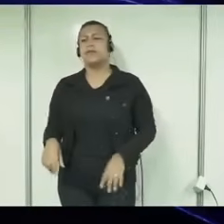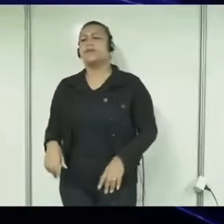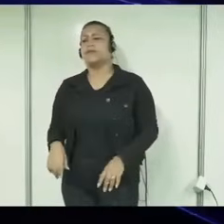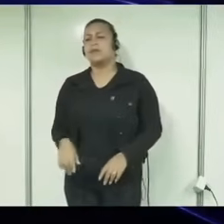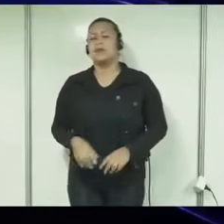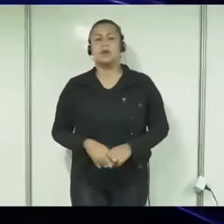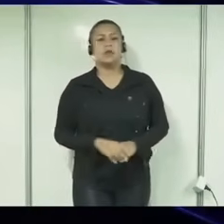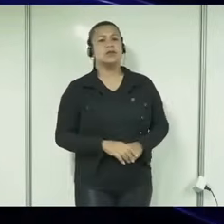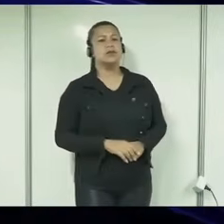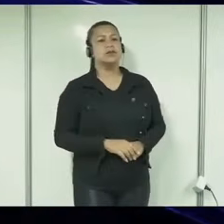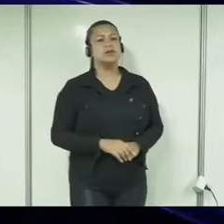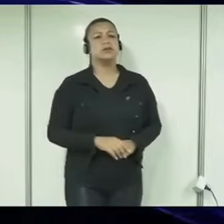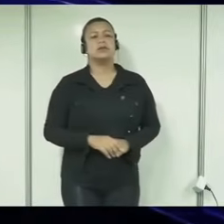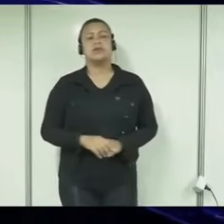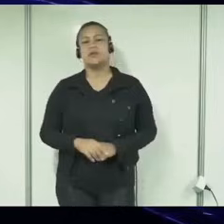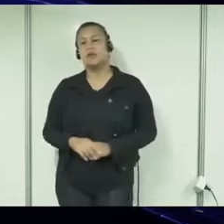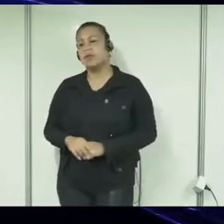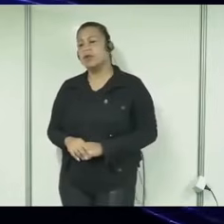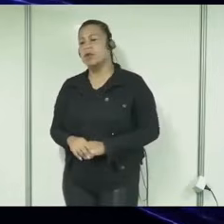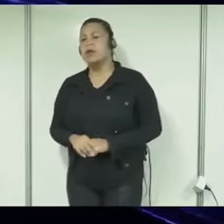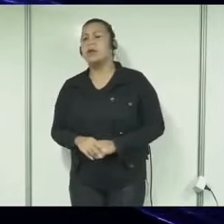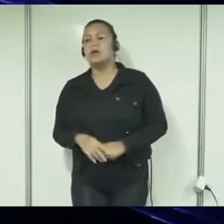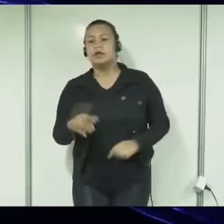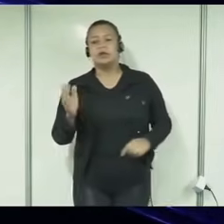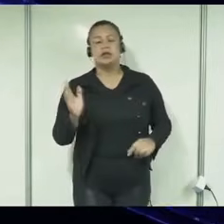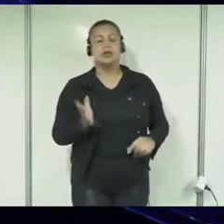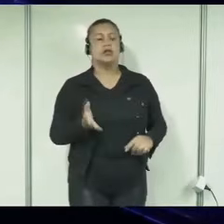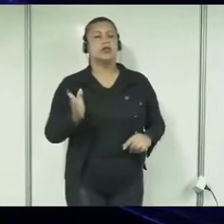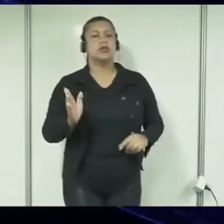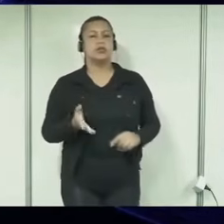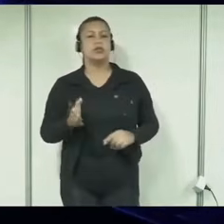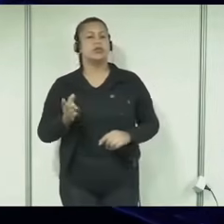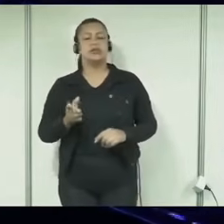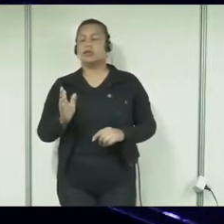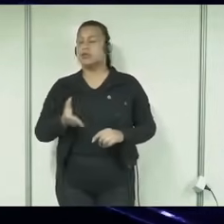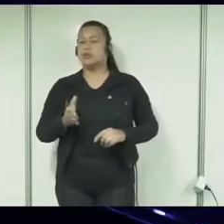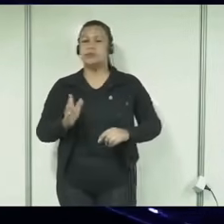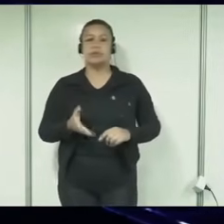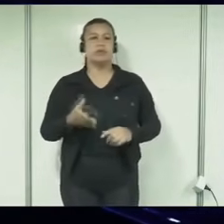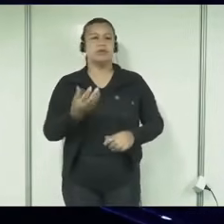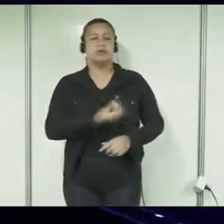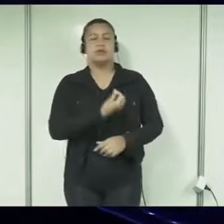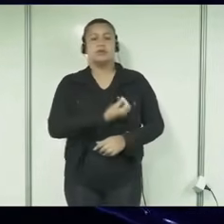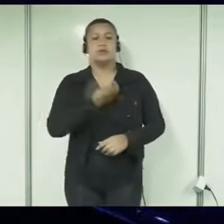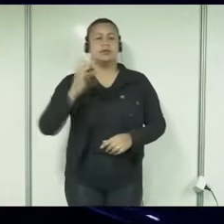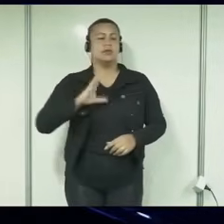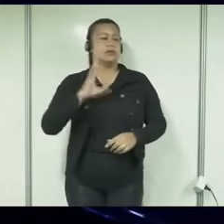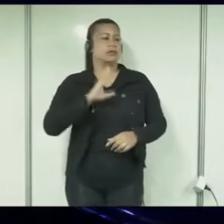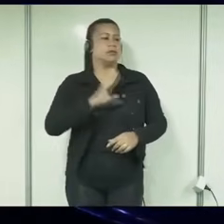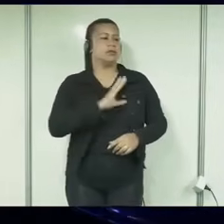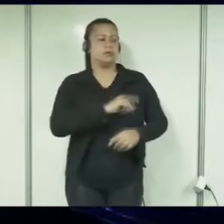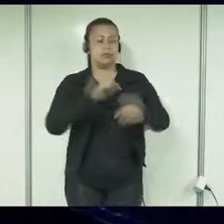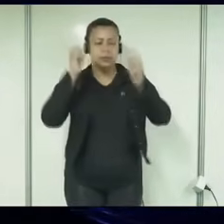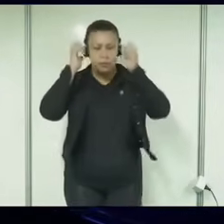E um pouco já é. Já é suficiente vivendo o amor.